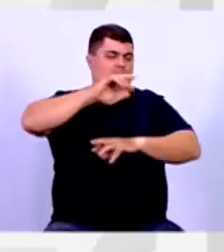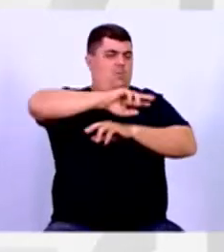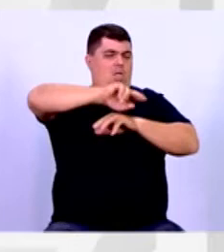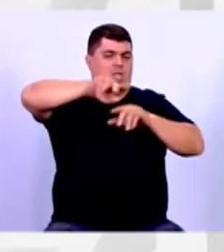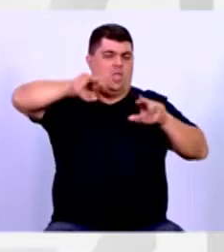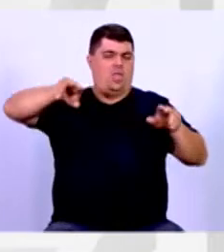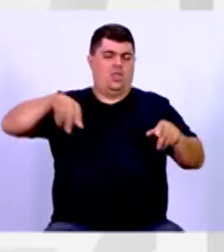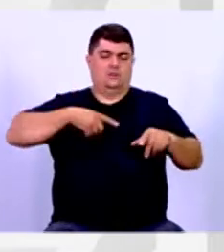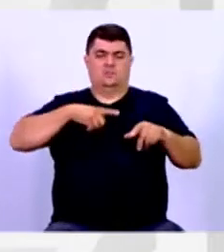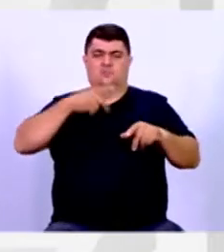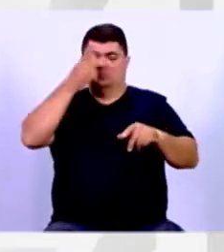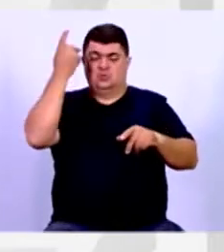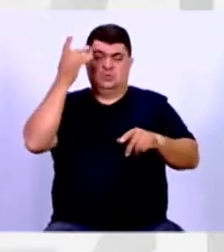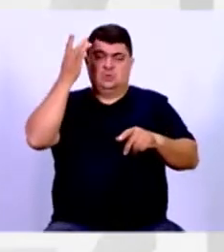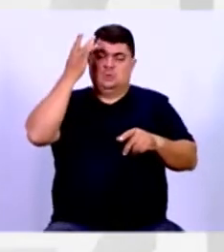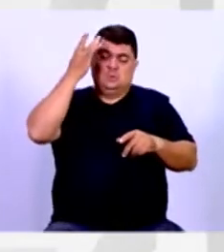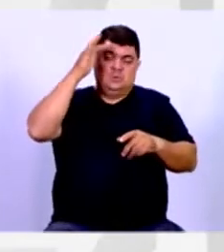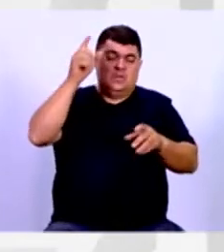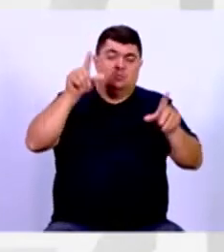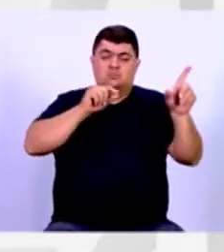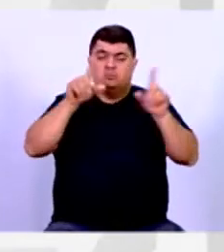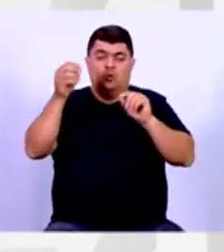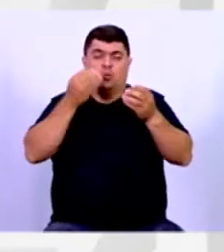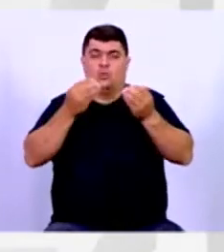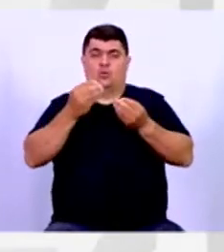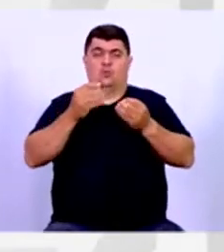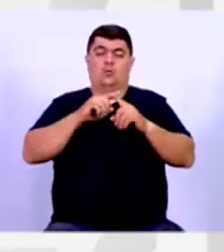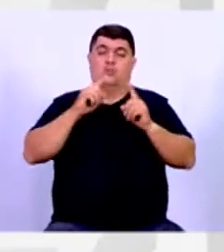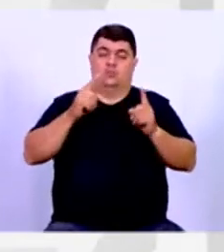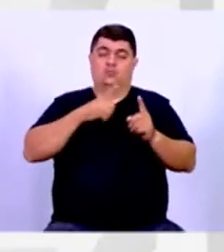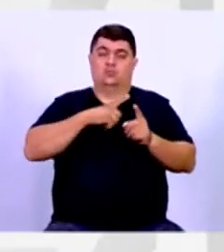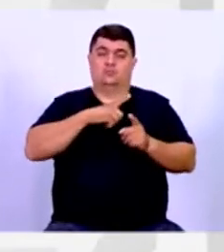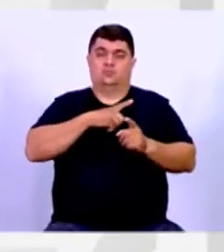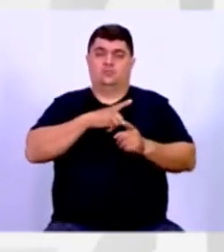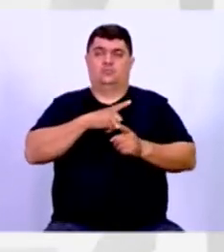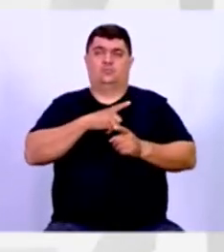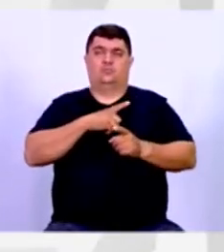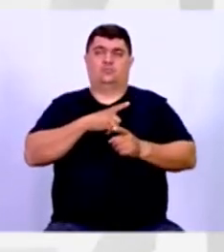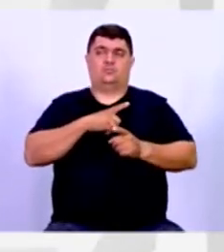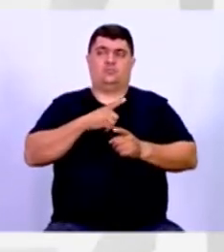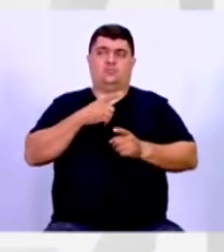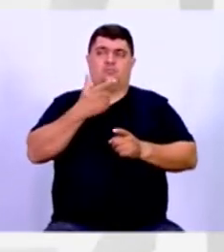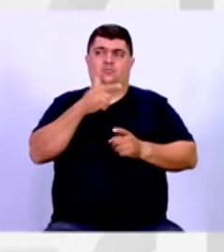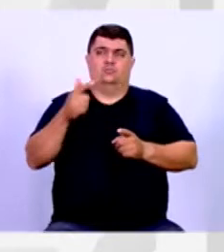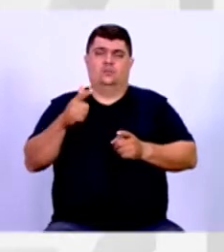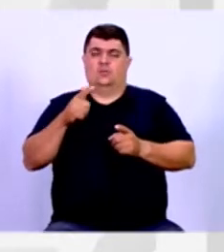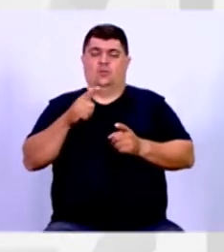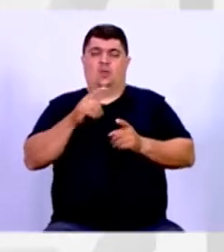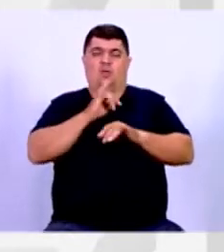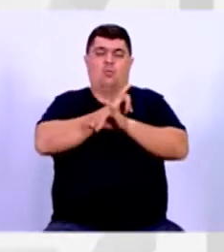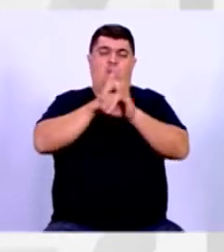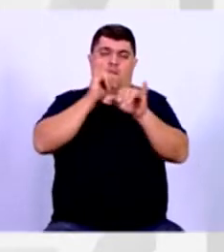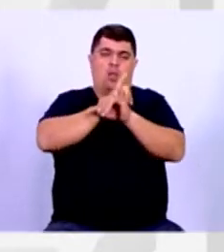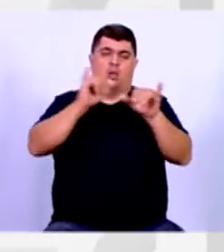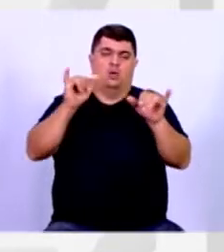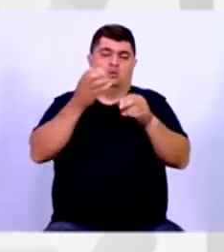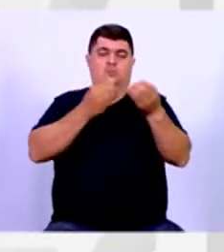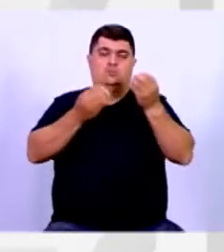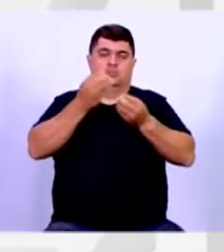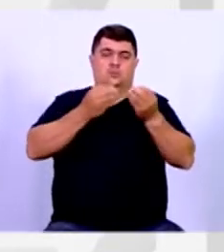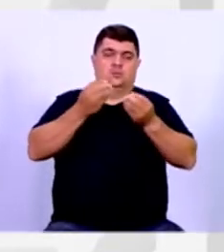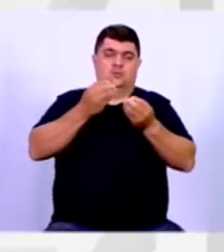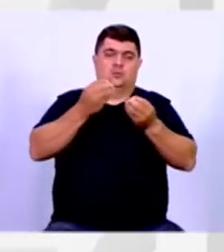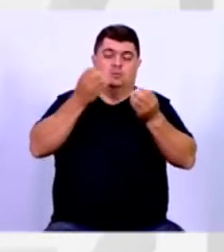muitas alternativas são oferecidas, mas essas alternativas não são divulgadas dentro dessas